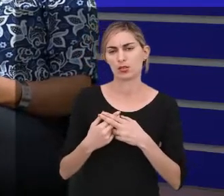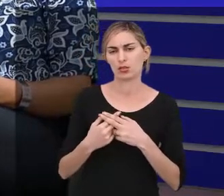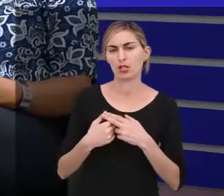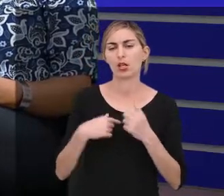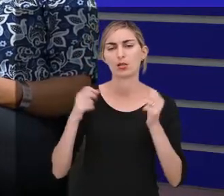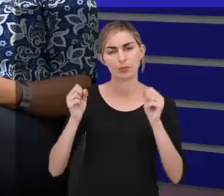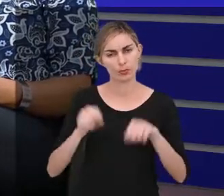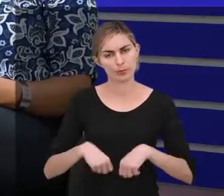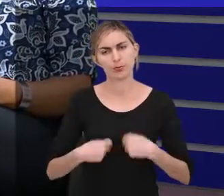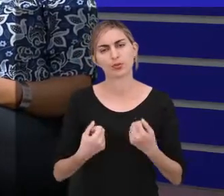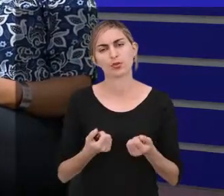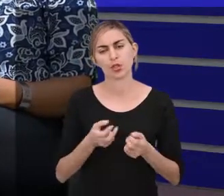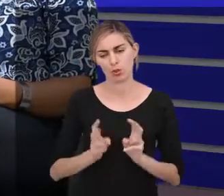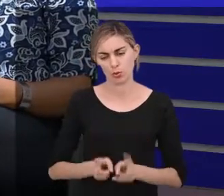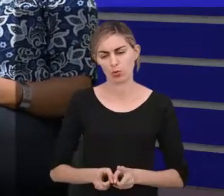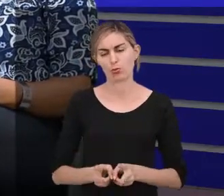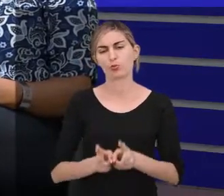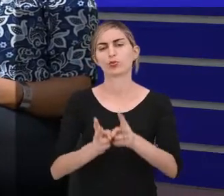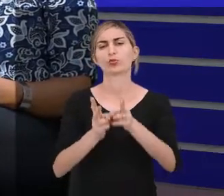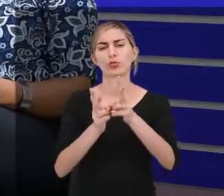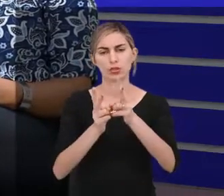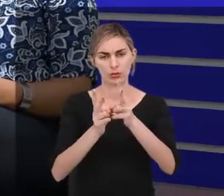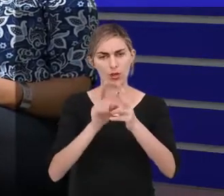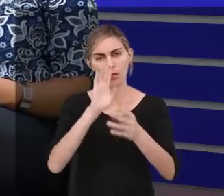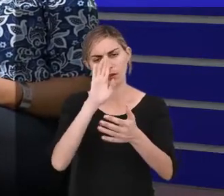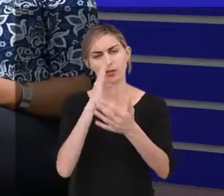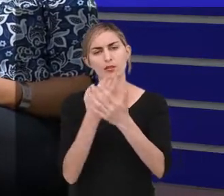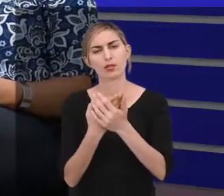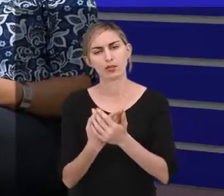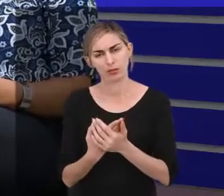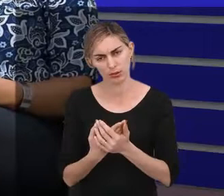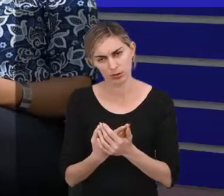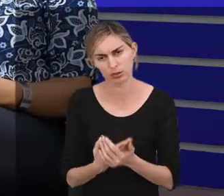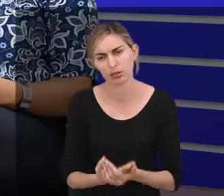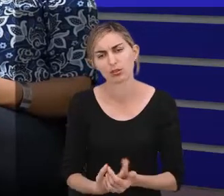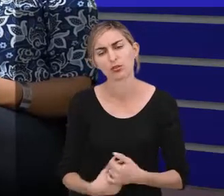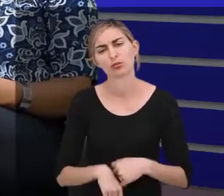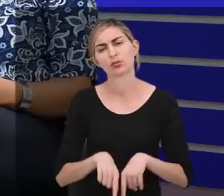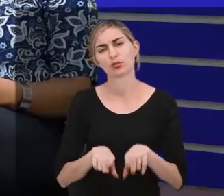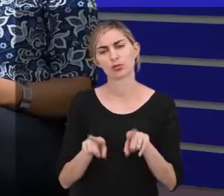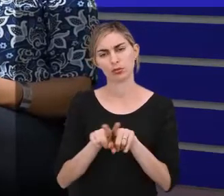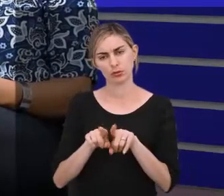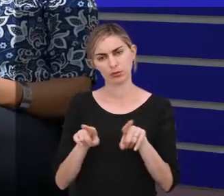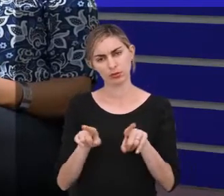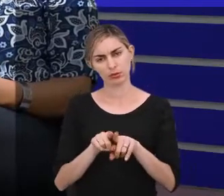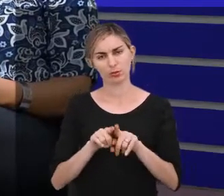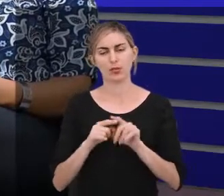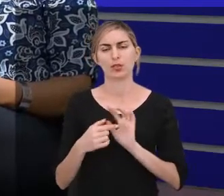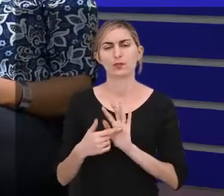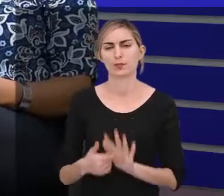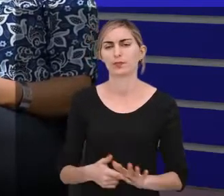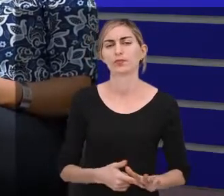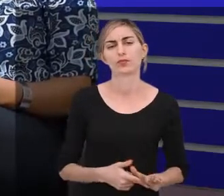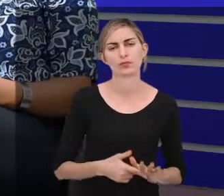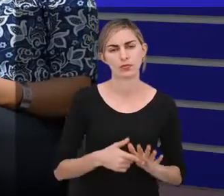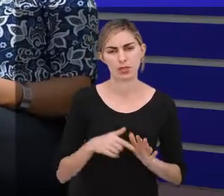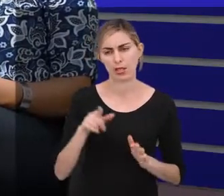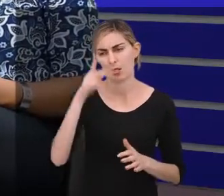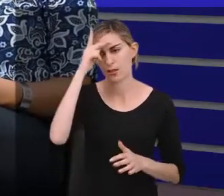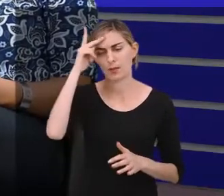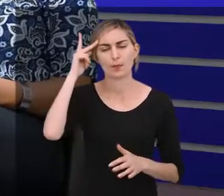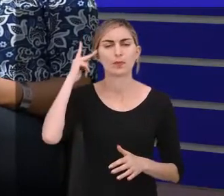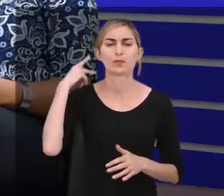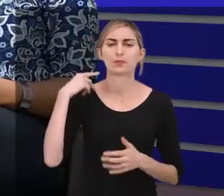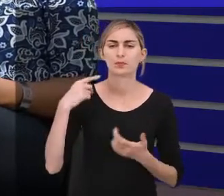gente poder continuar acreditando e também levando em consideração aquilo que aquela fonte